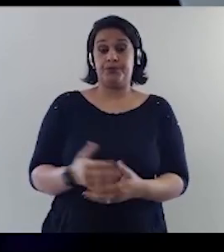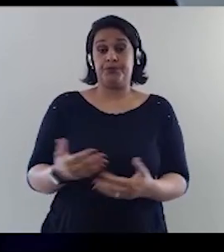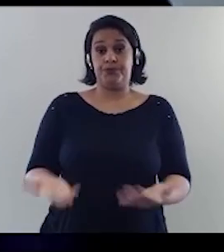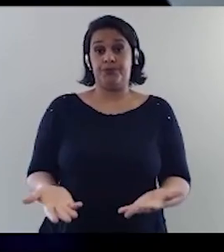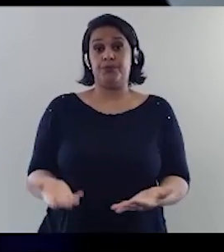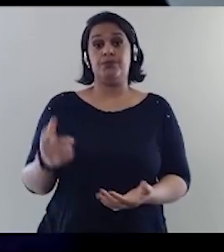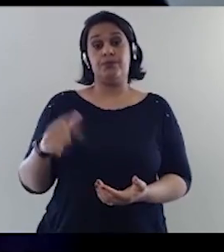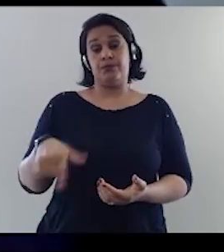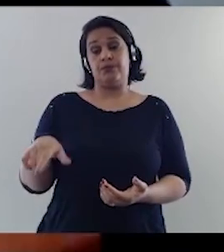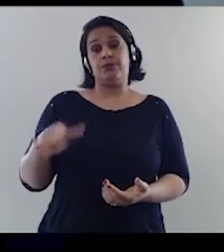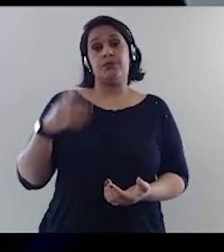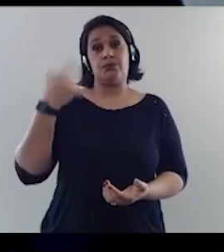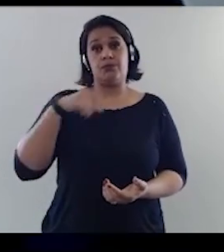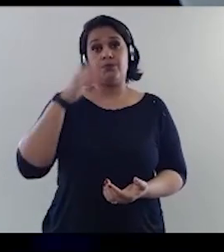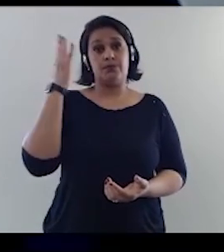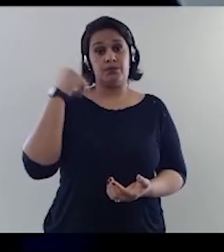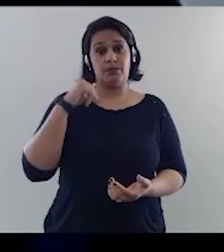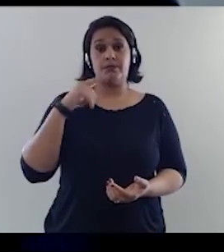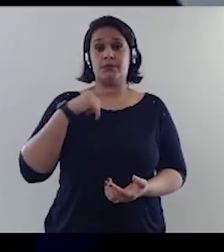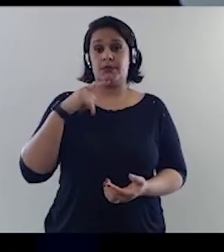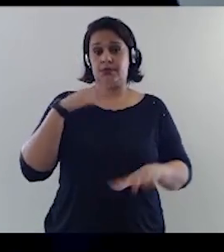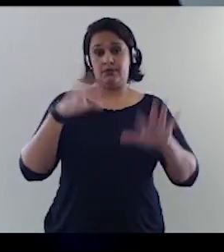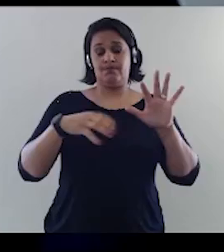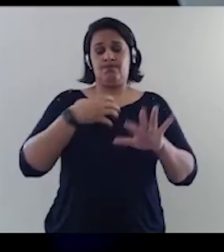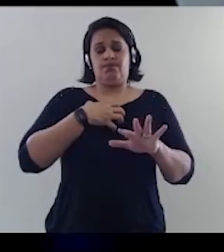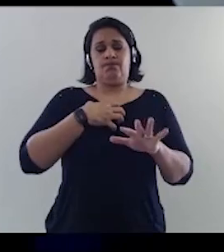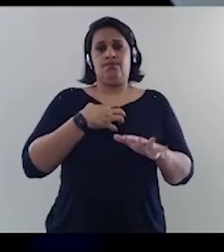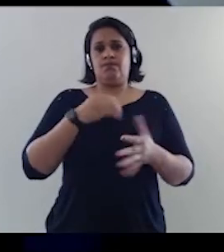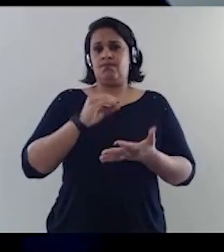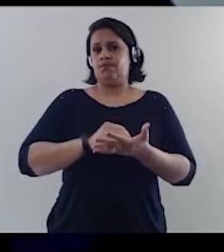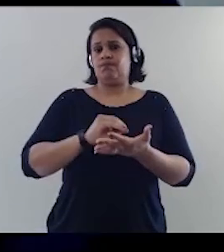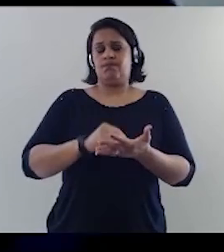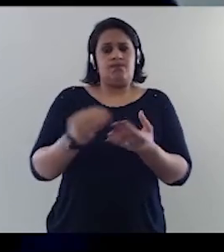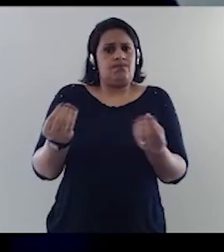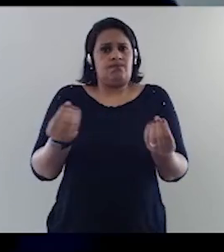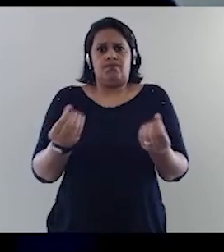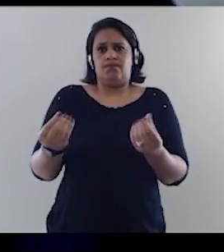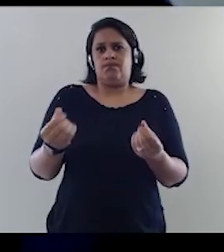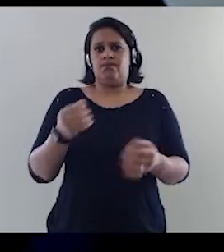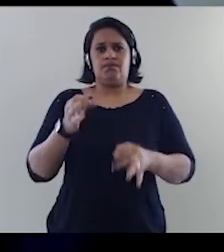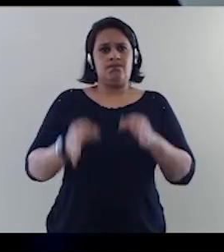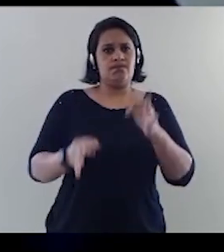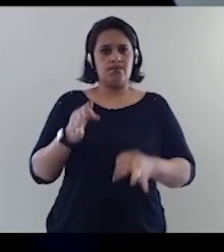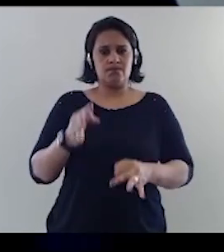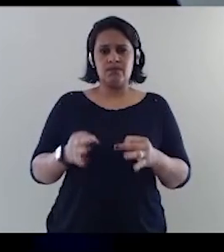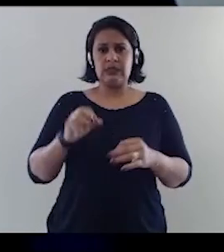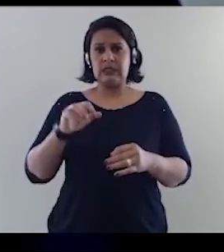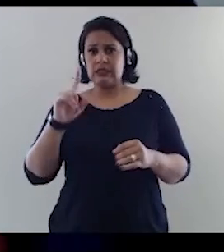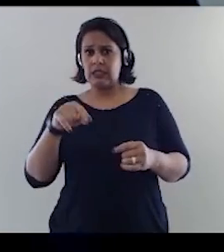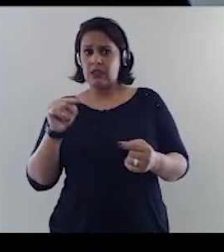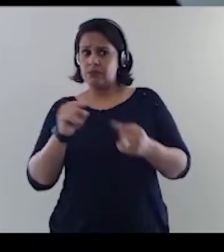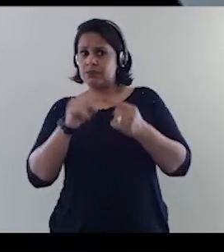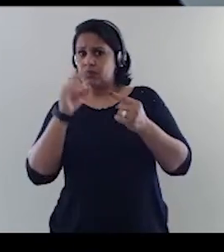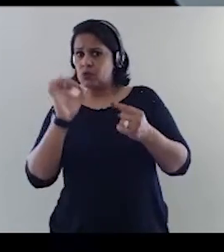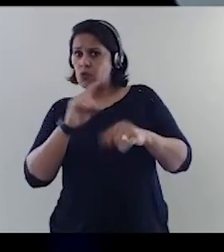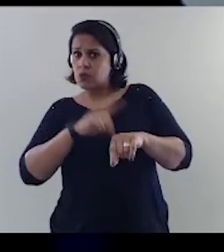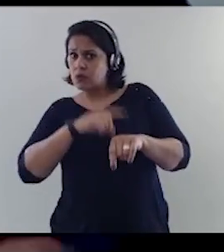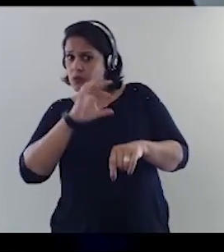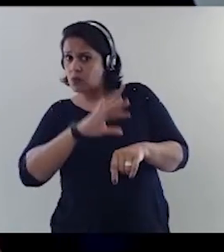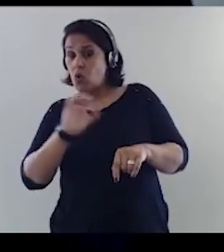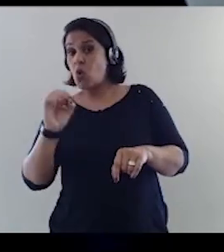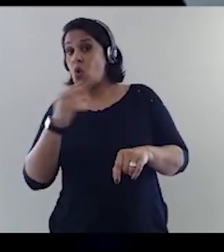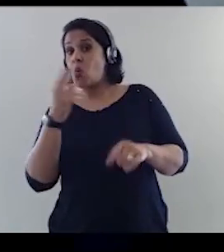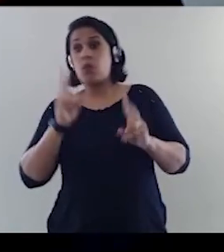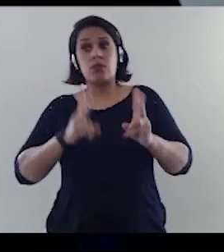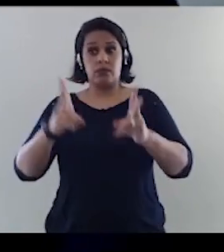que obviamente dá origem a uma grande incerteza jurídica, que não se sabe se foi uma alteração pontual ou se é uma verdadeira mudança, porque não é assumida,